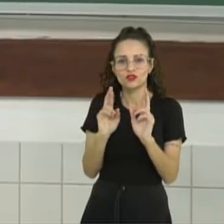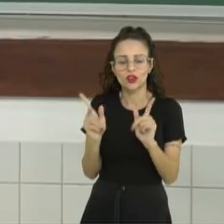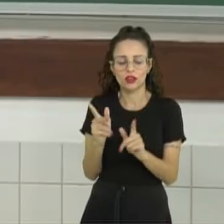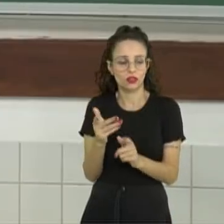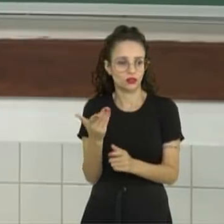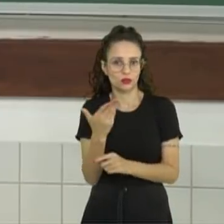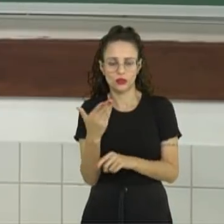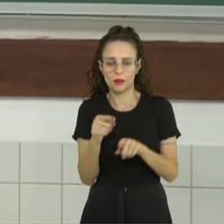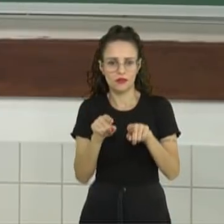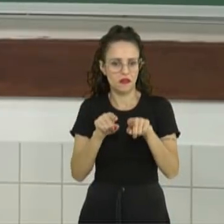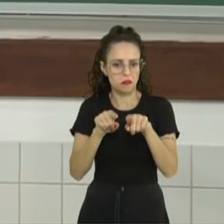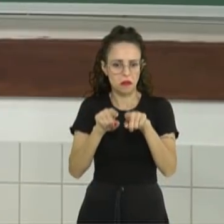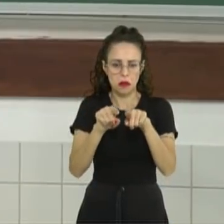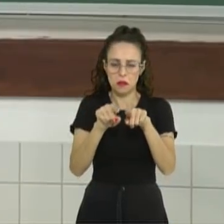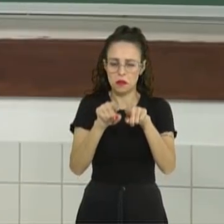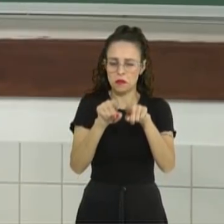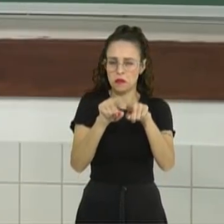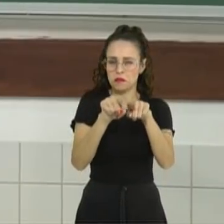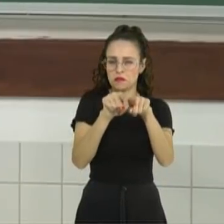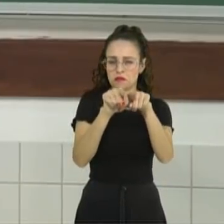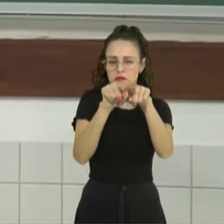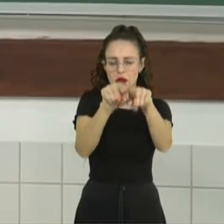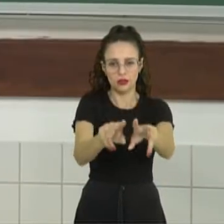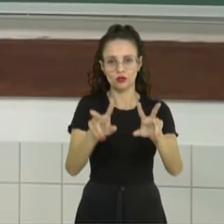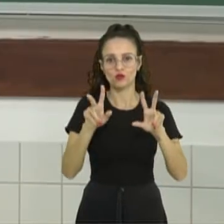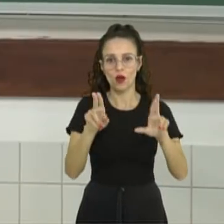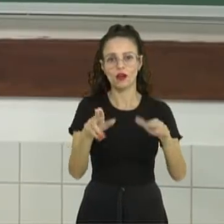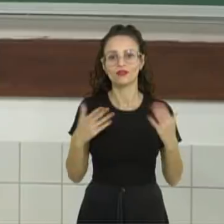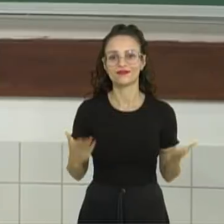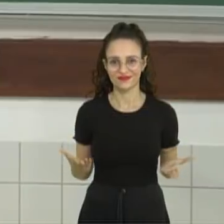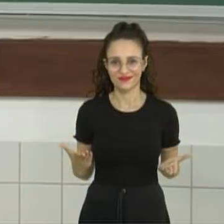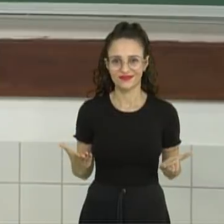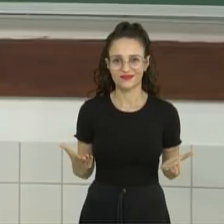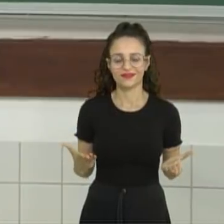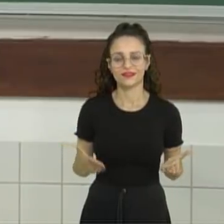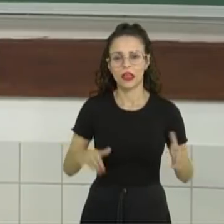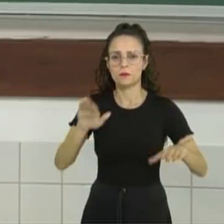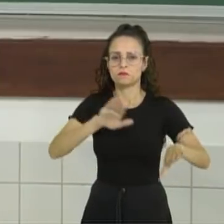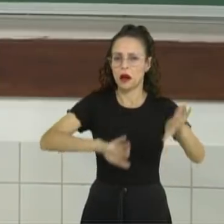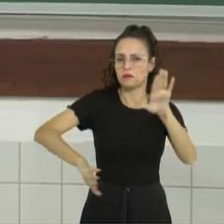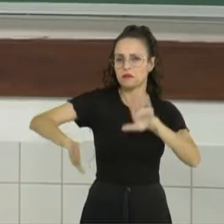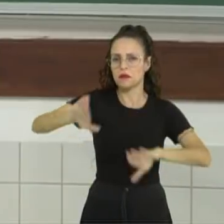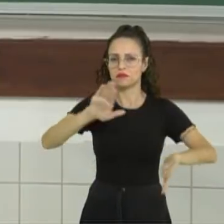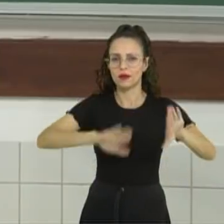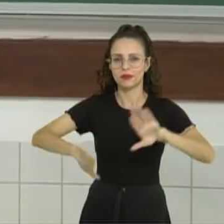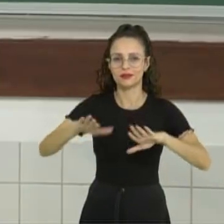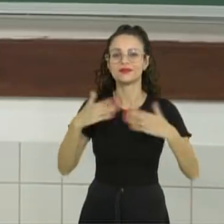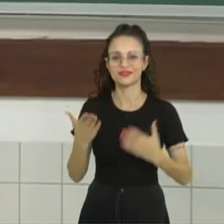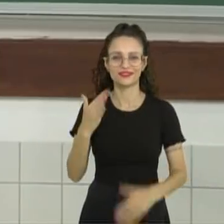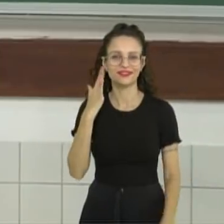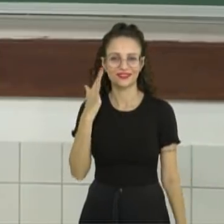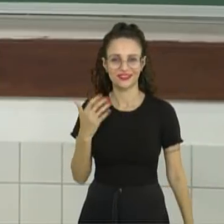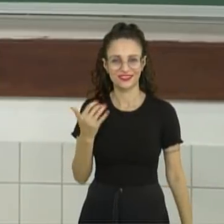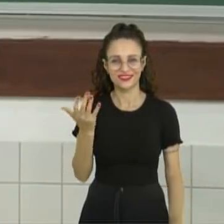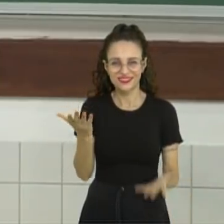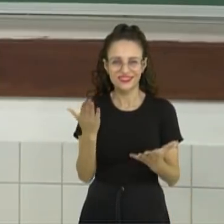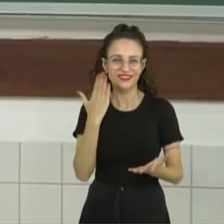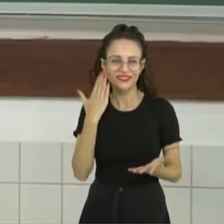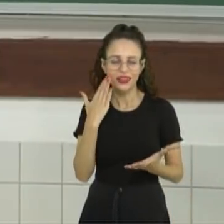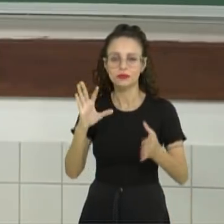seria praticamente impossível de ver a diferença do primeiro para o segundo colocado lá na natação, lá do livre, 80 metros, sabe Deus, estou brincando.